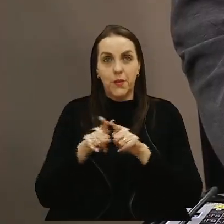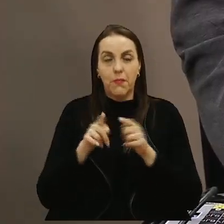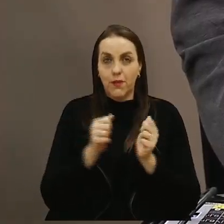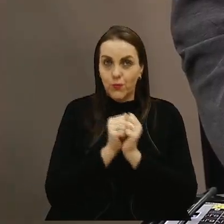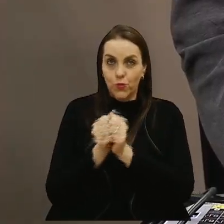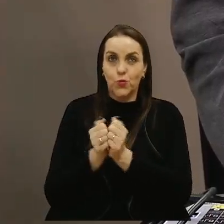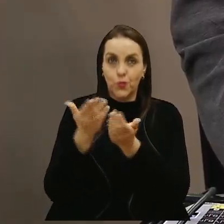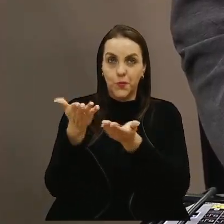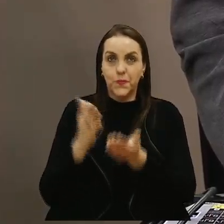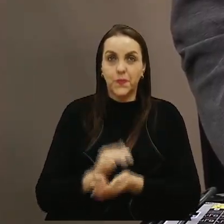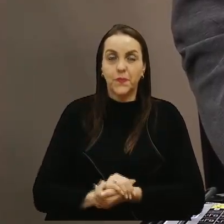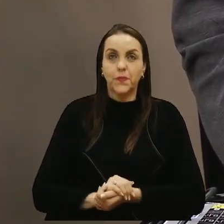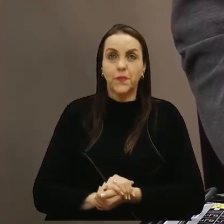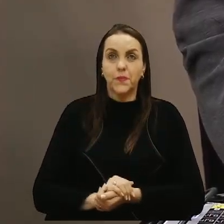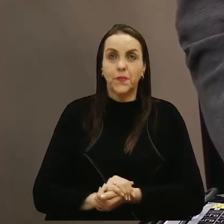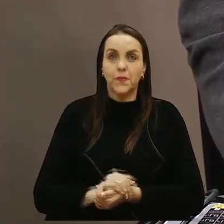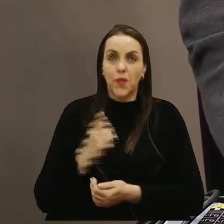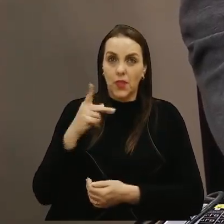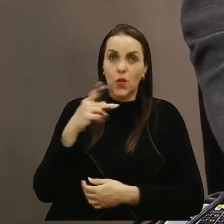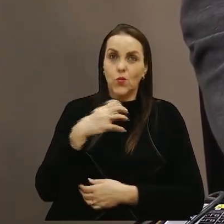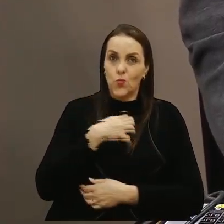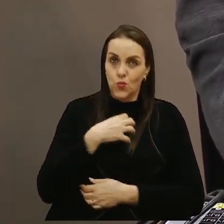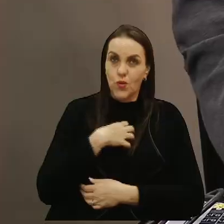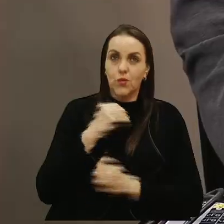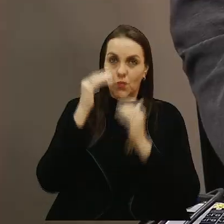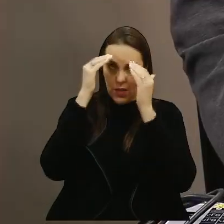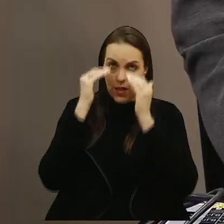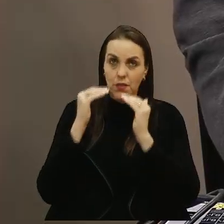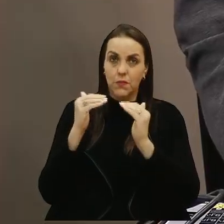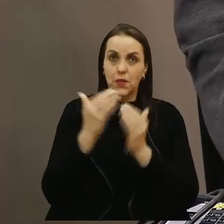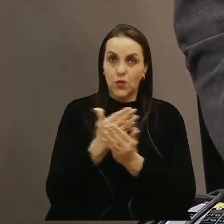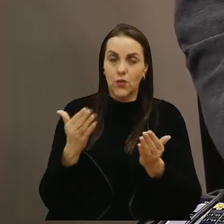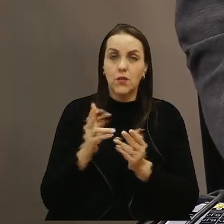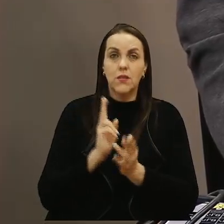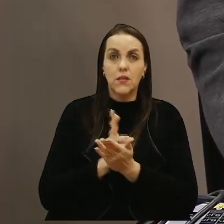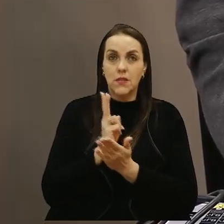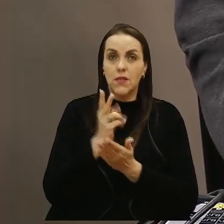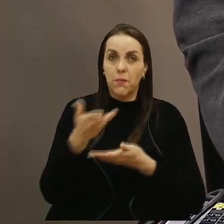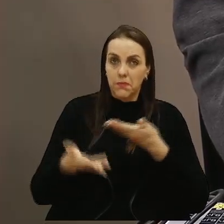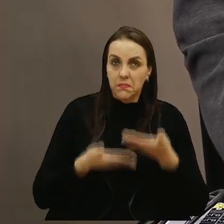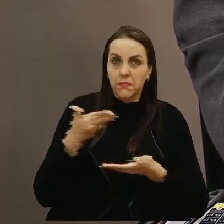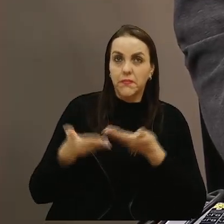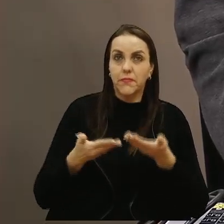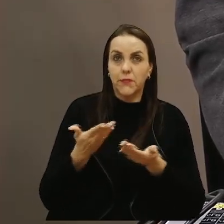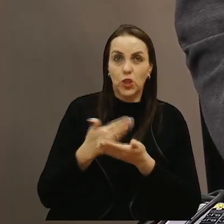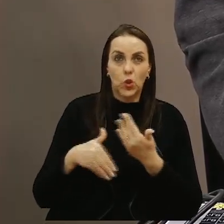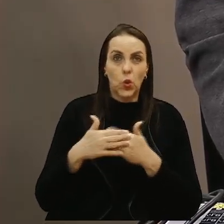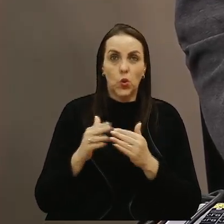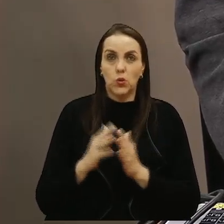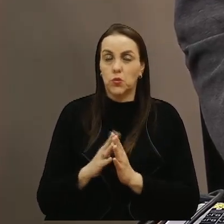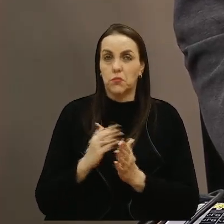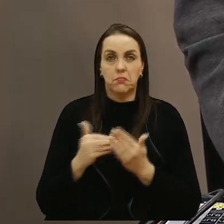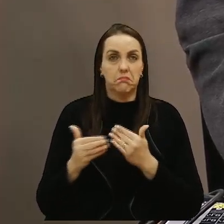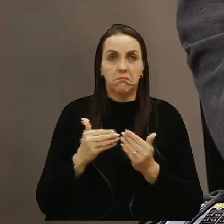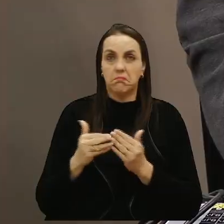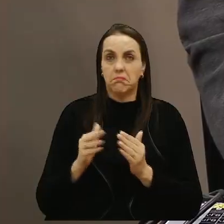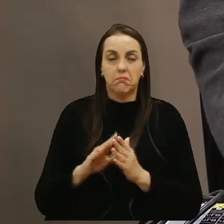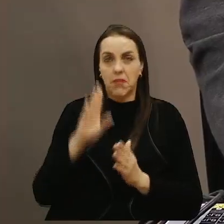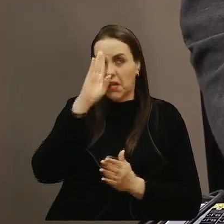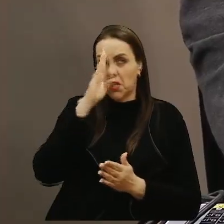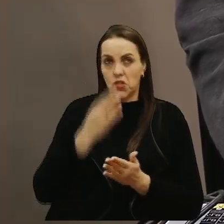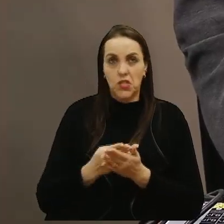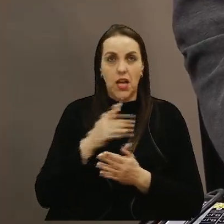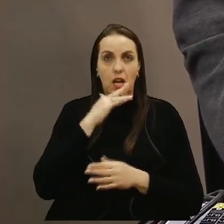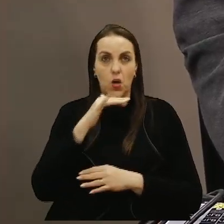lado, pela sua forma respeitosa com que sempre trata todo mundo, né, independente de classe, credo,